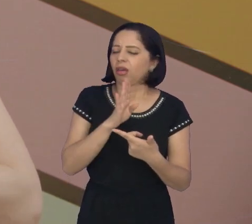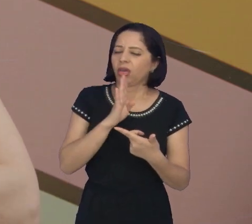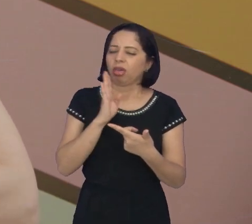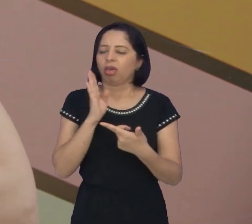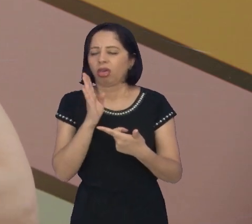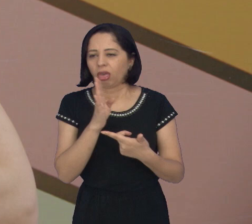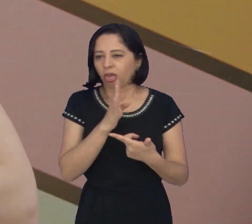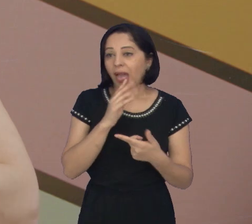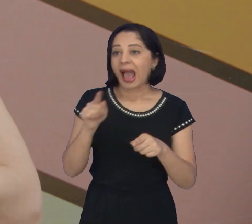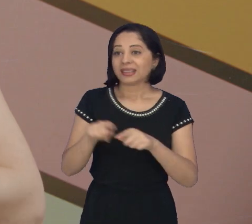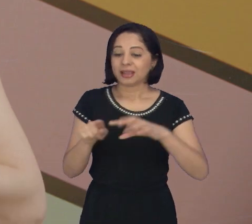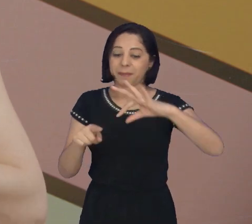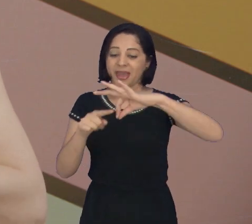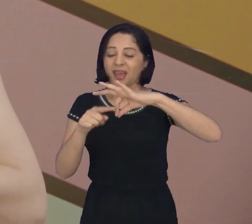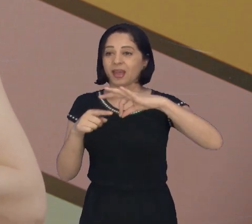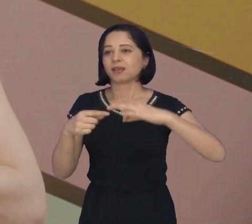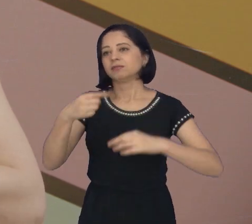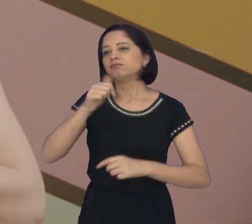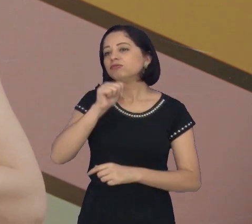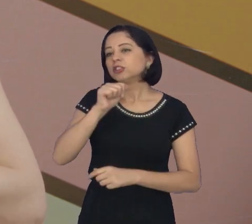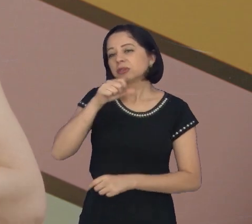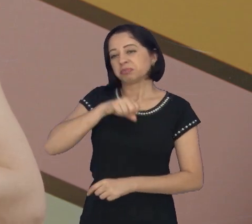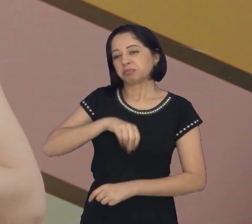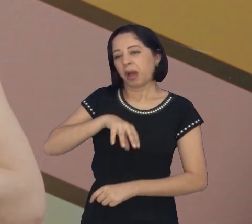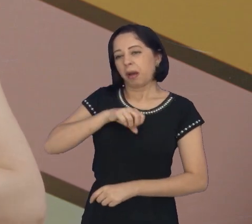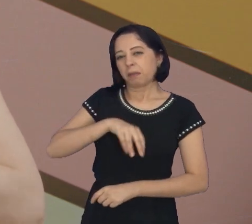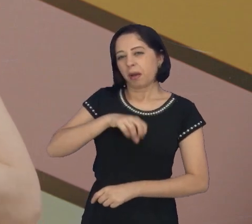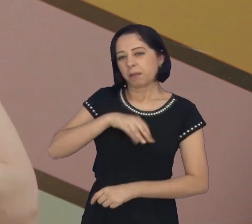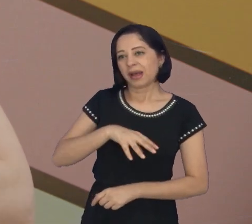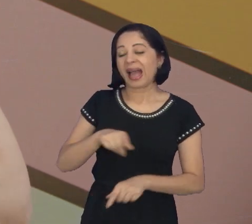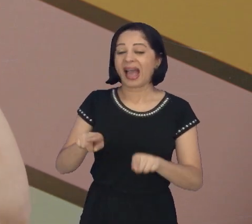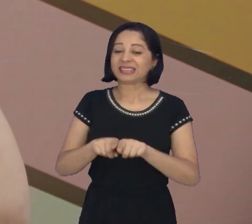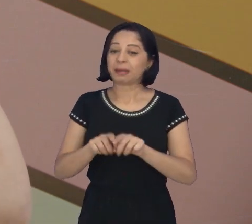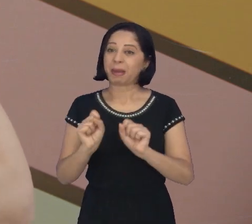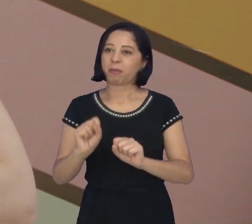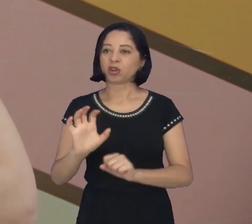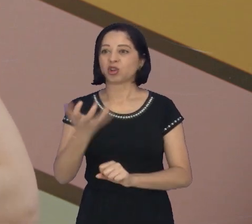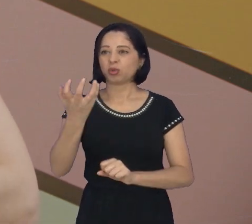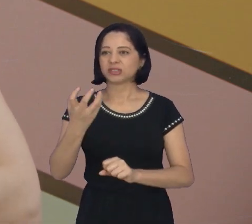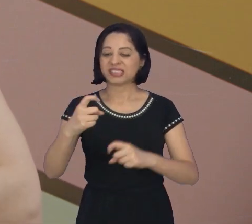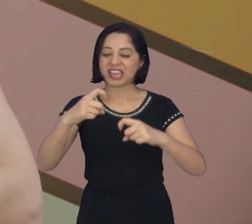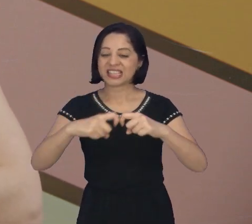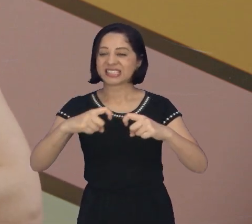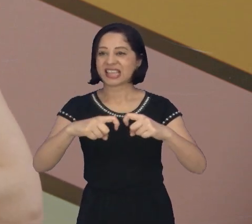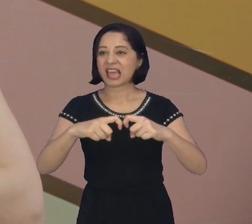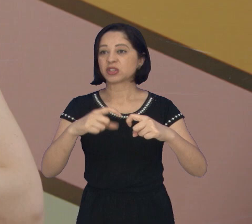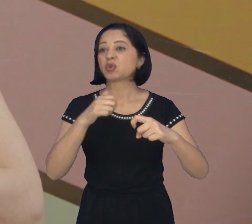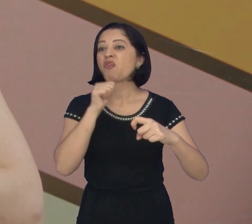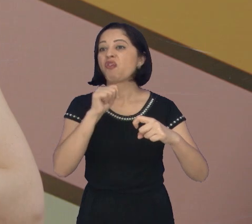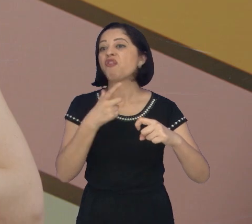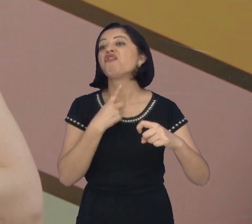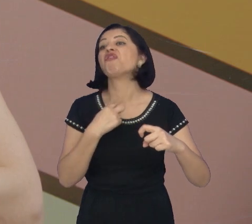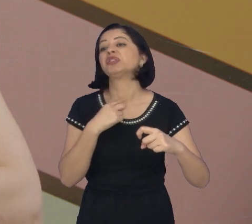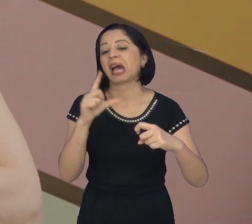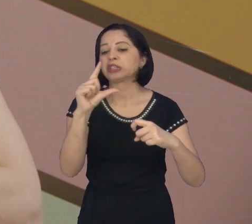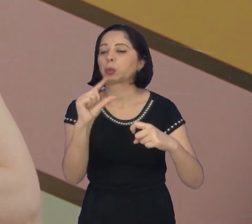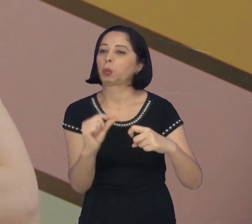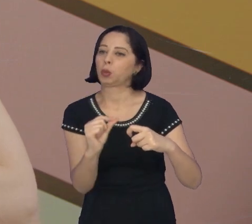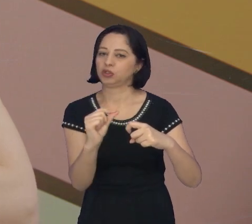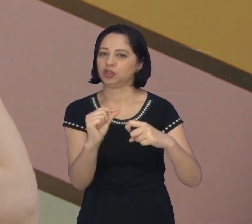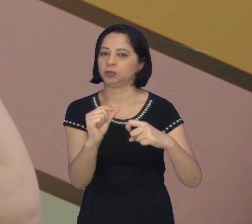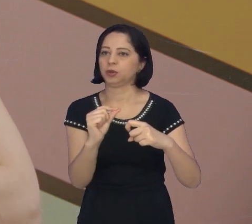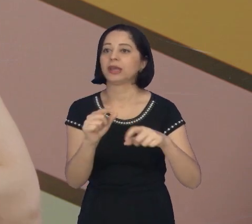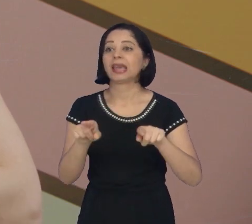sangramento irregular. Algumas reclamam de perda de libido, retenção hídrica. Em relação a riscos, a principal preocupação é o risco